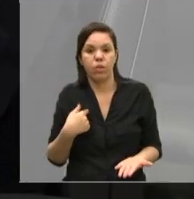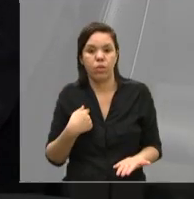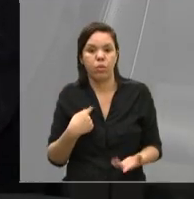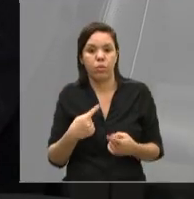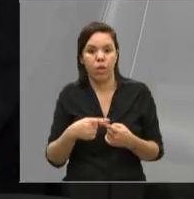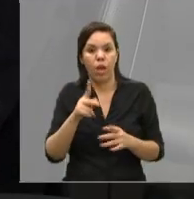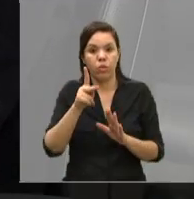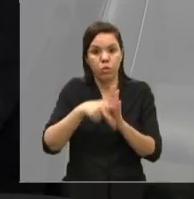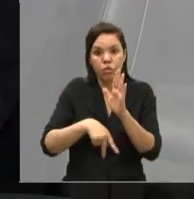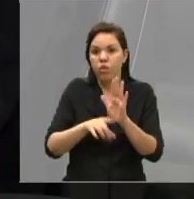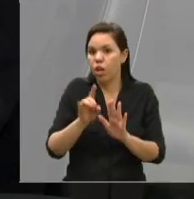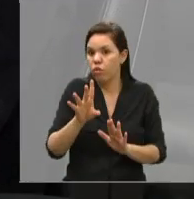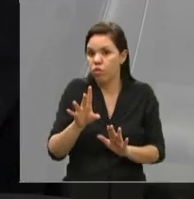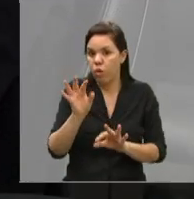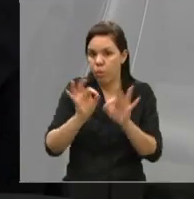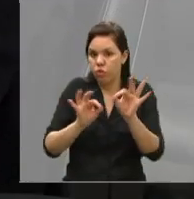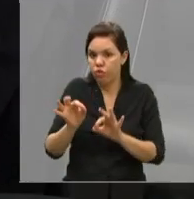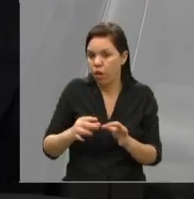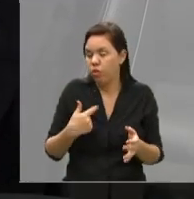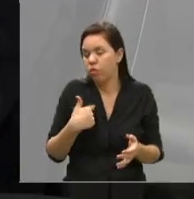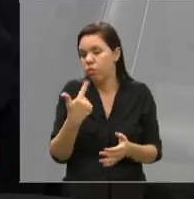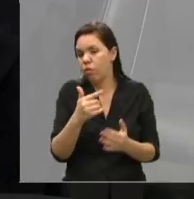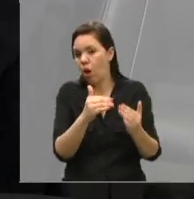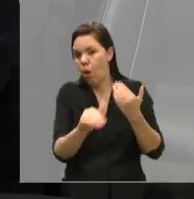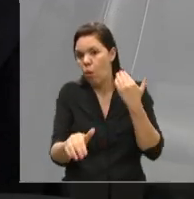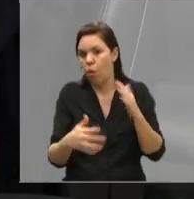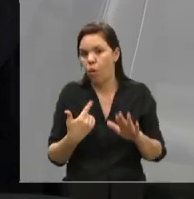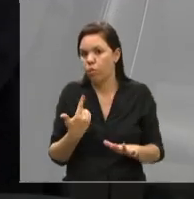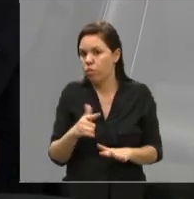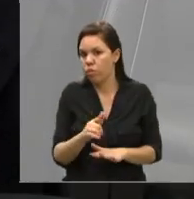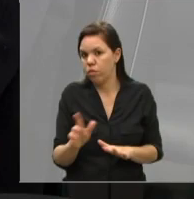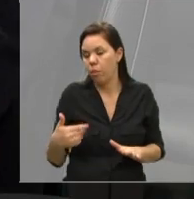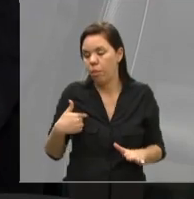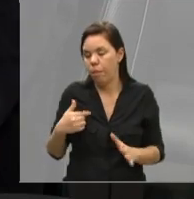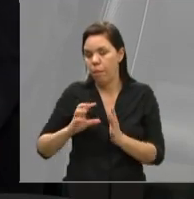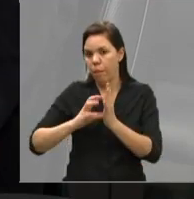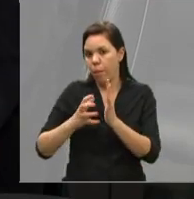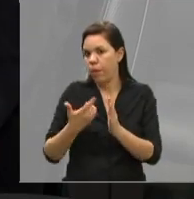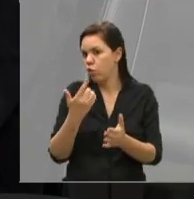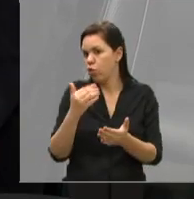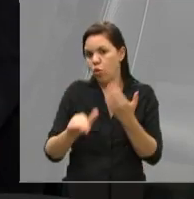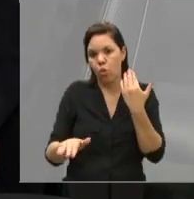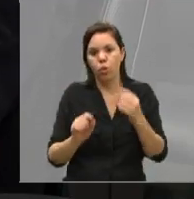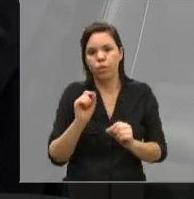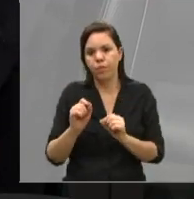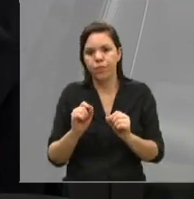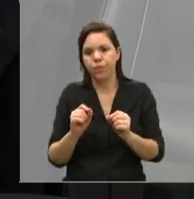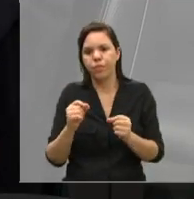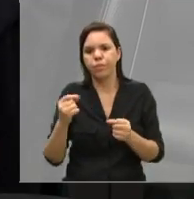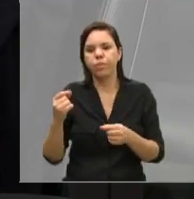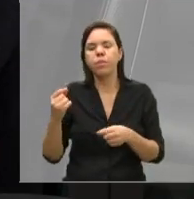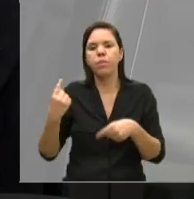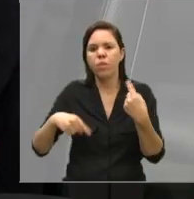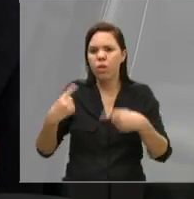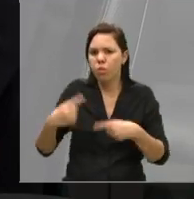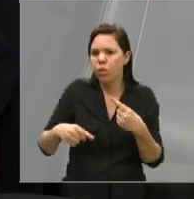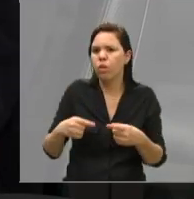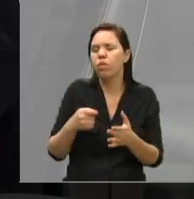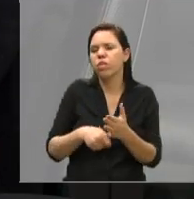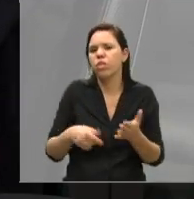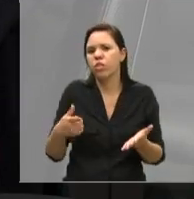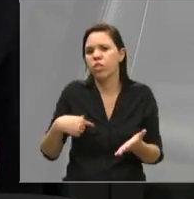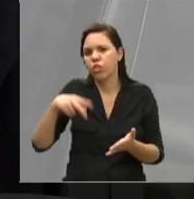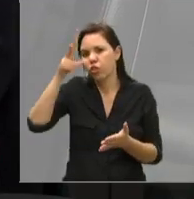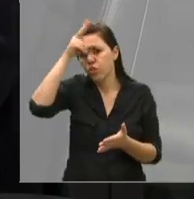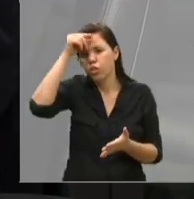de projeto, porque não tem acordo e o meu partido, a gente não concorda com as políticas que o Jonas vem implementando, né,